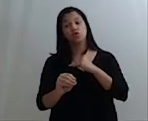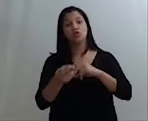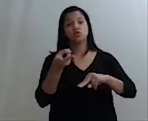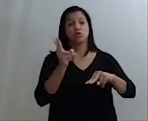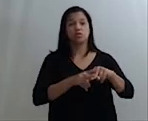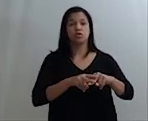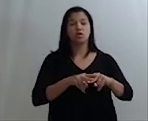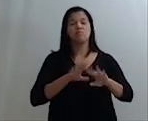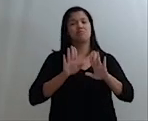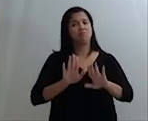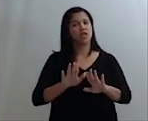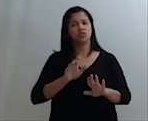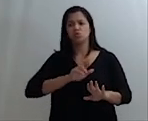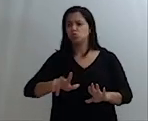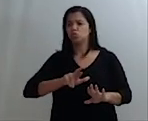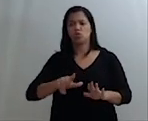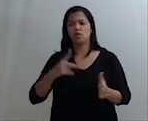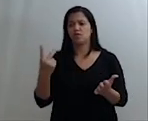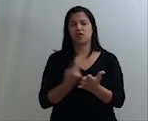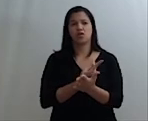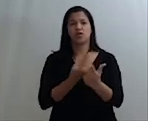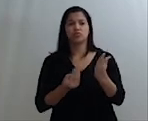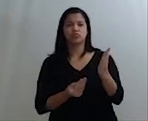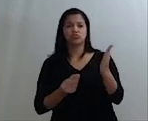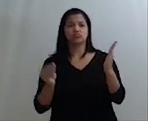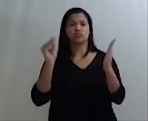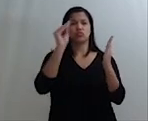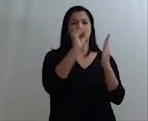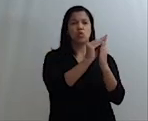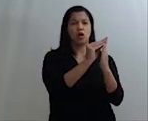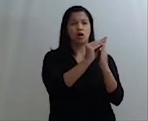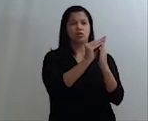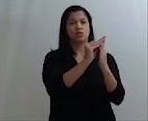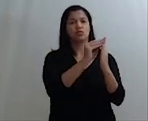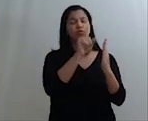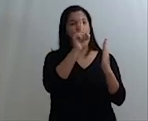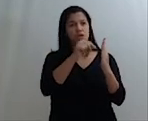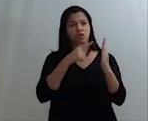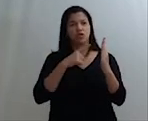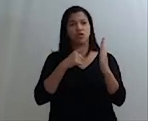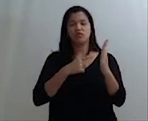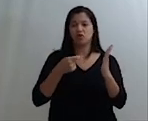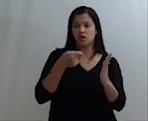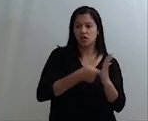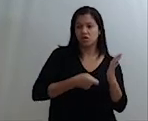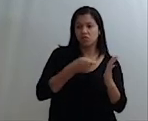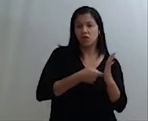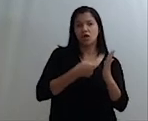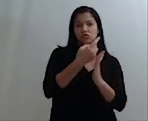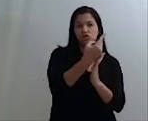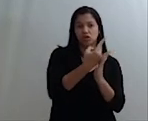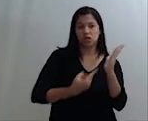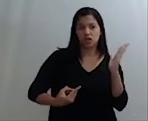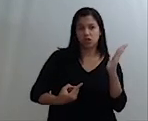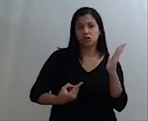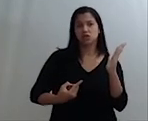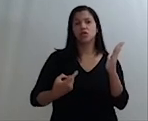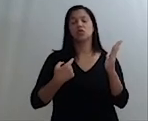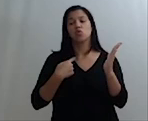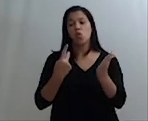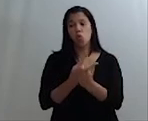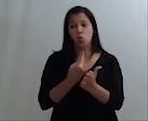realidade dos Autos e por isso foi manejado naquela oportunidade embargo de declaração para correção do erro material